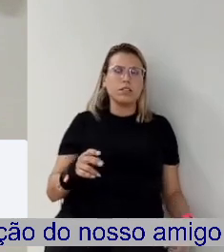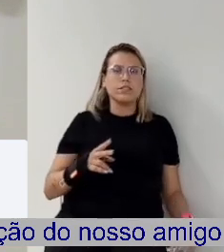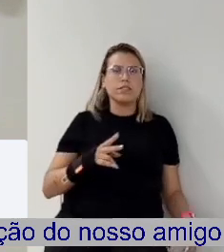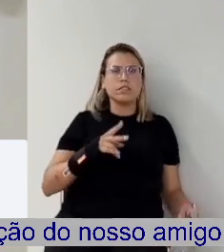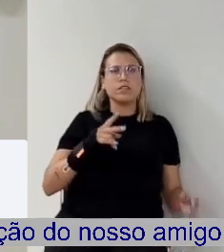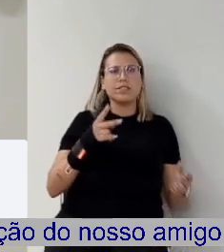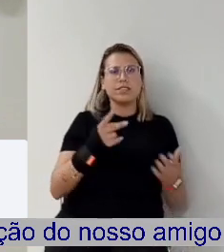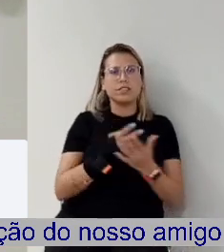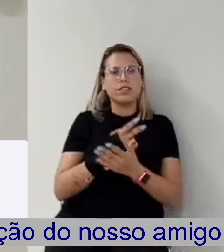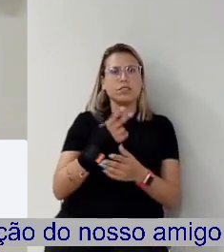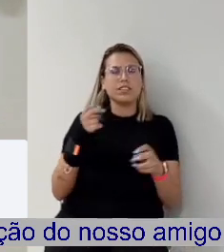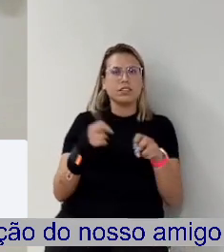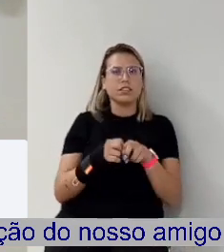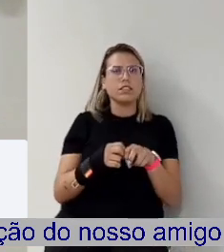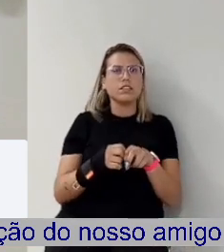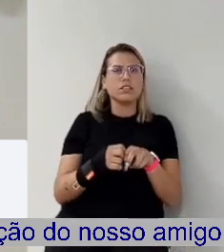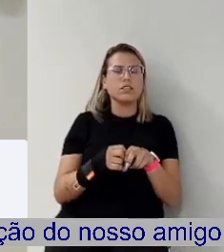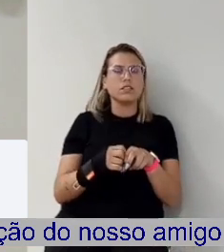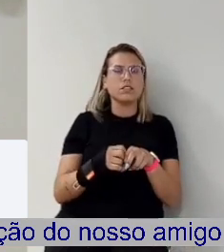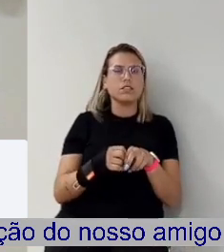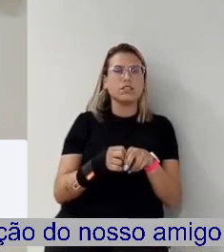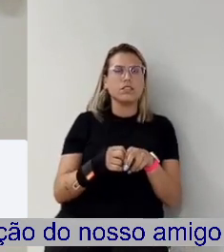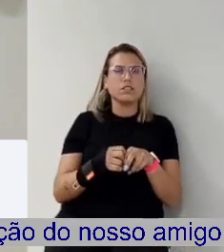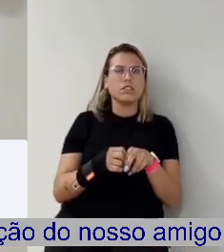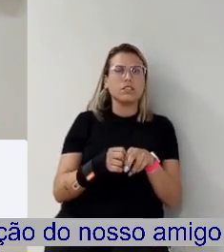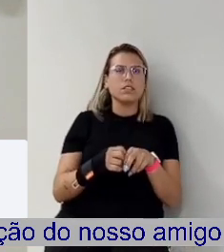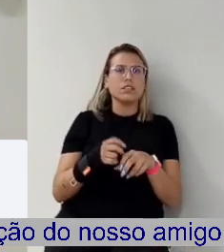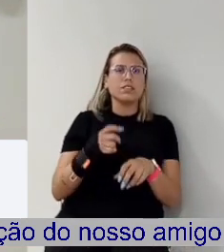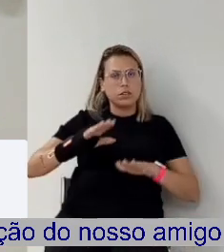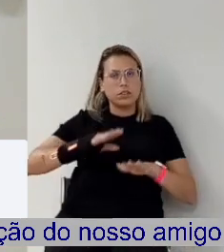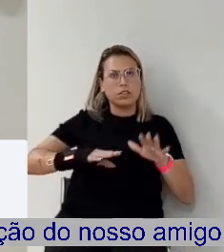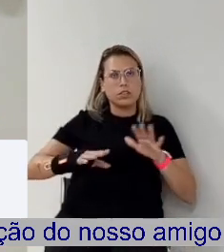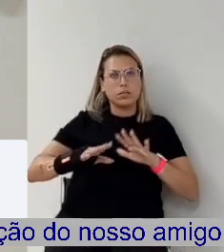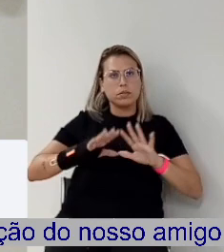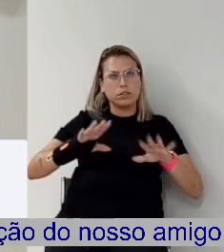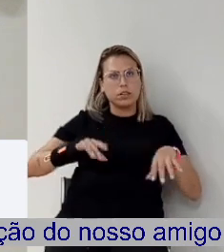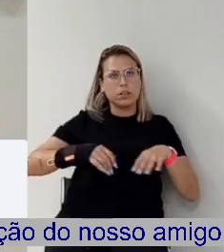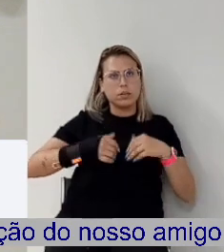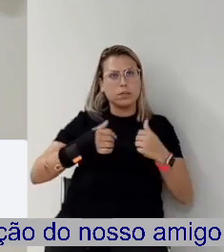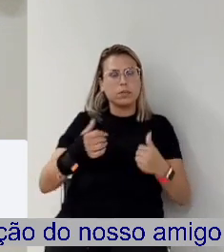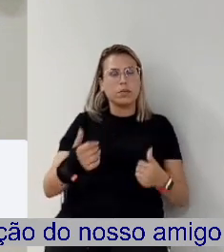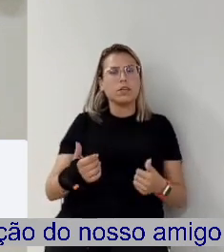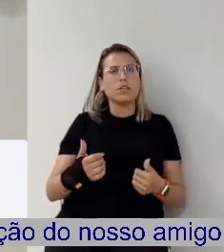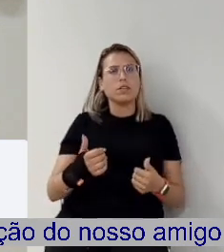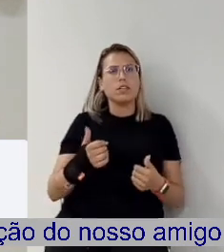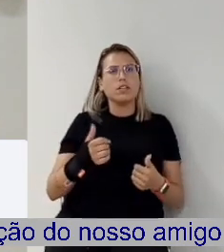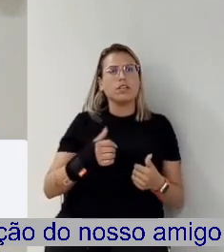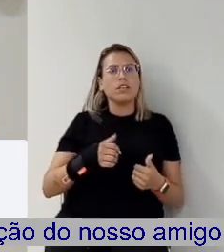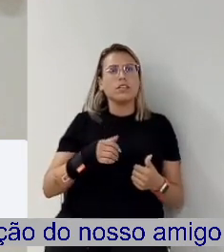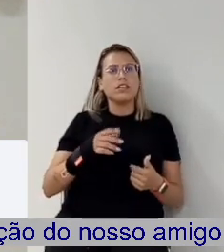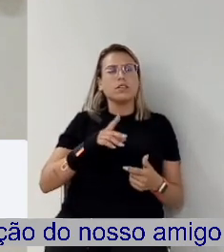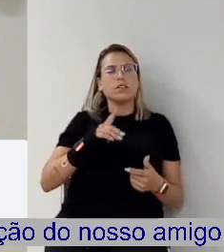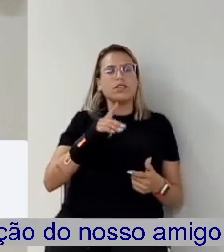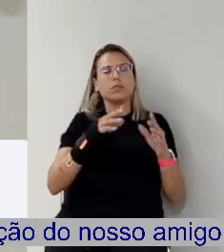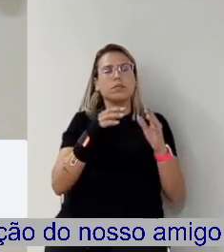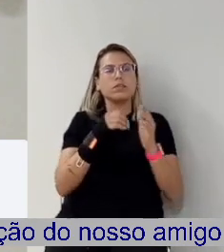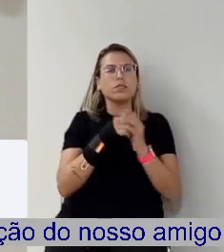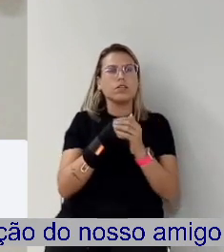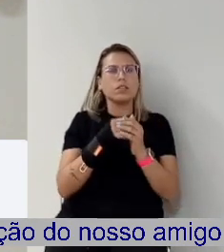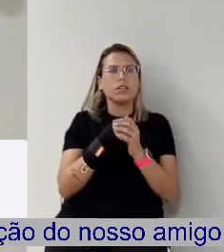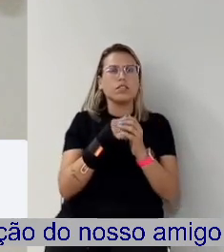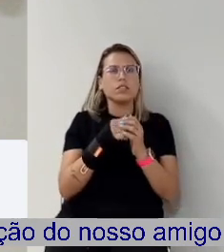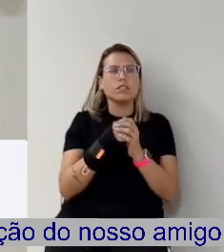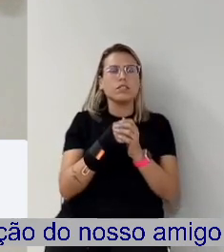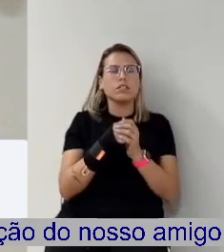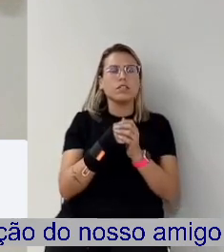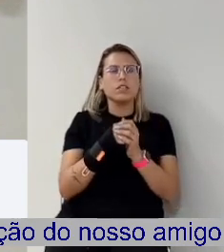né sofreu um acidente está se recuperando a situação não é muito boa mas a gente pede em oração para que